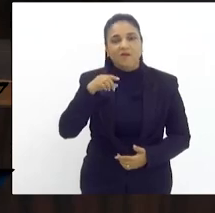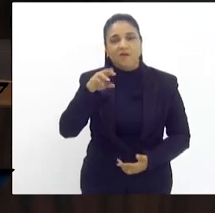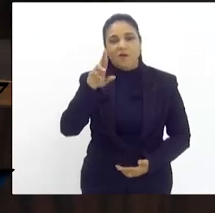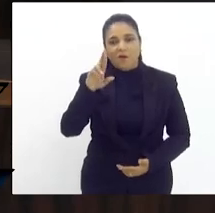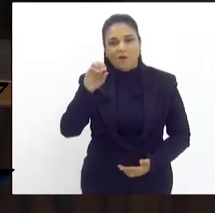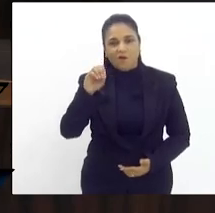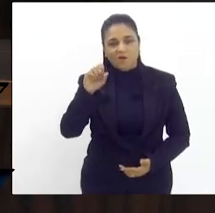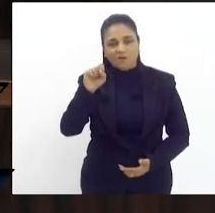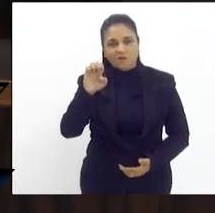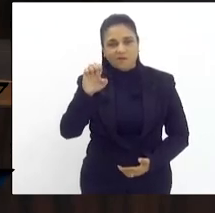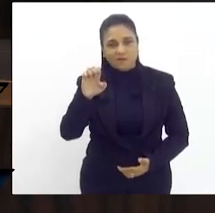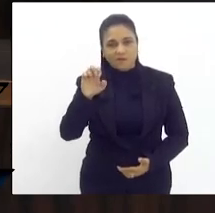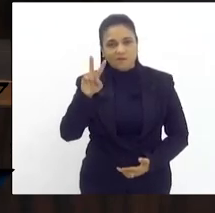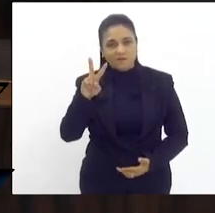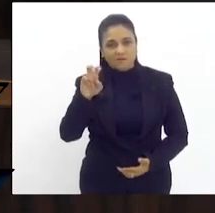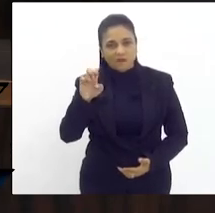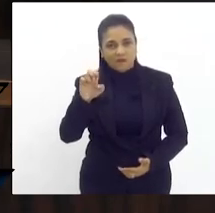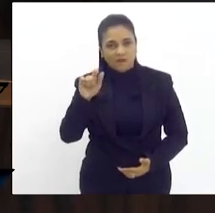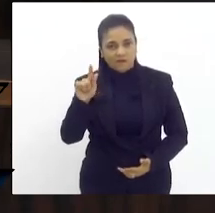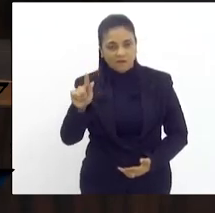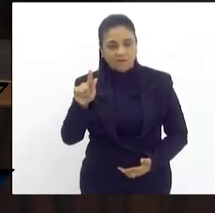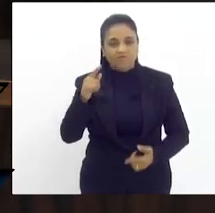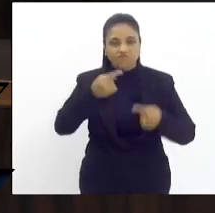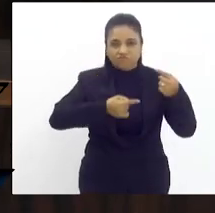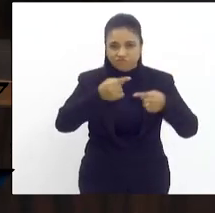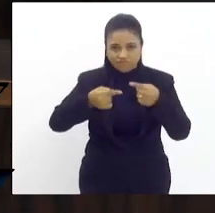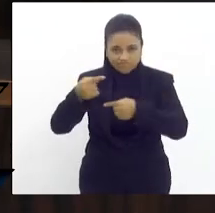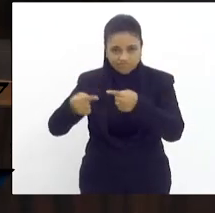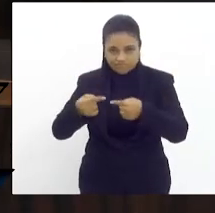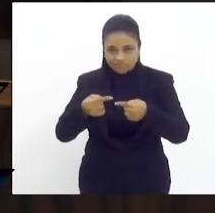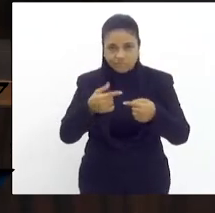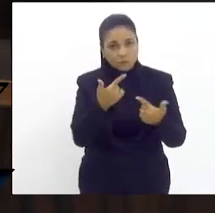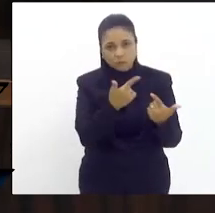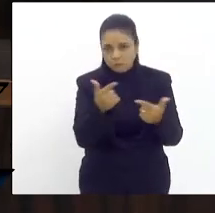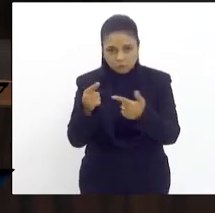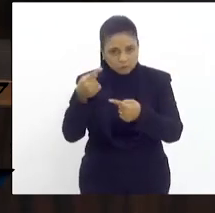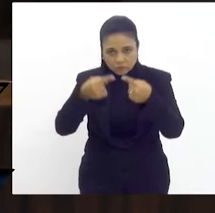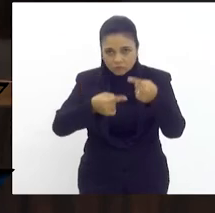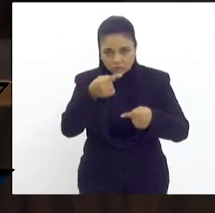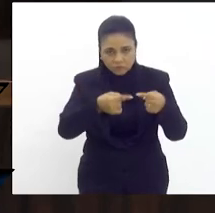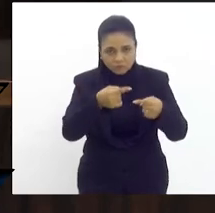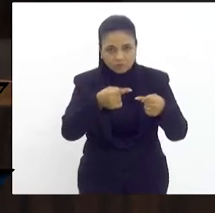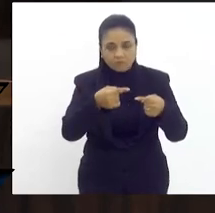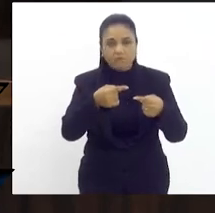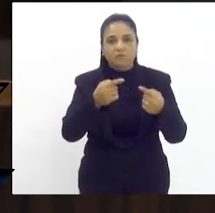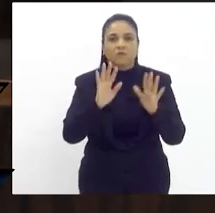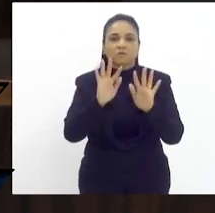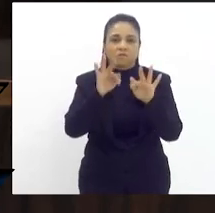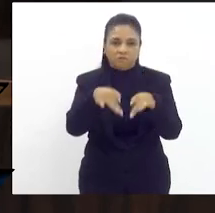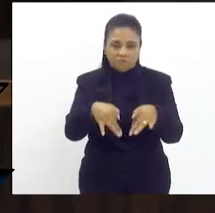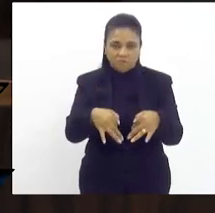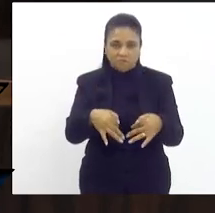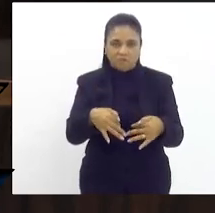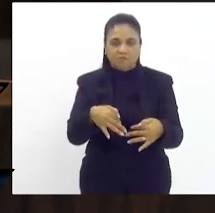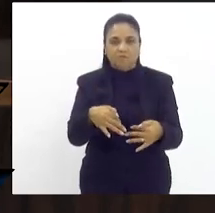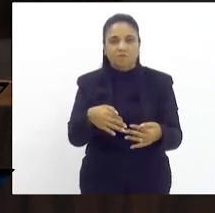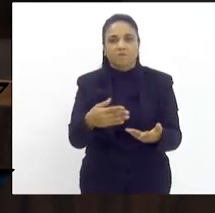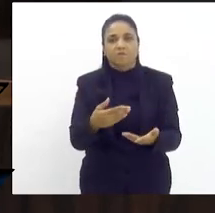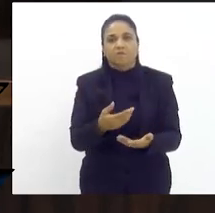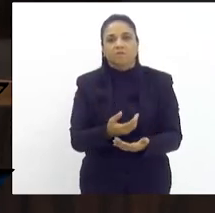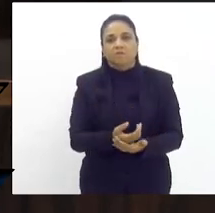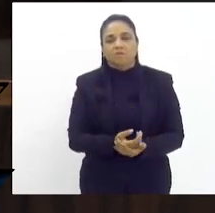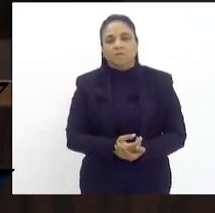em discussão não havendo mais com Quem Queira discutir encerrado a discussão